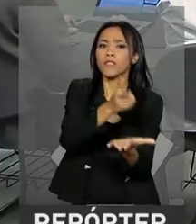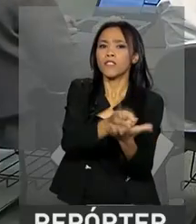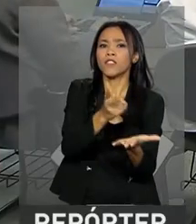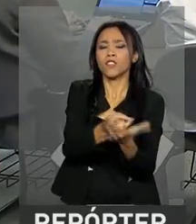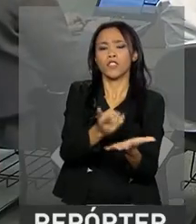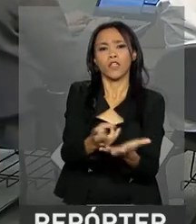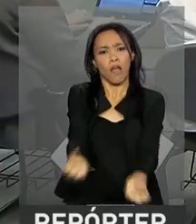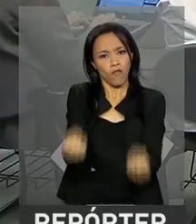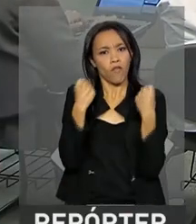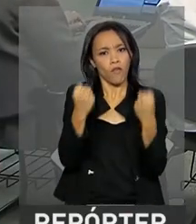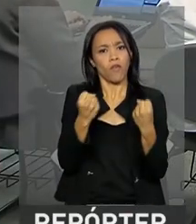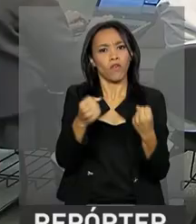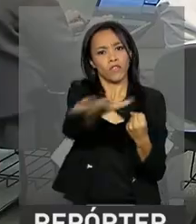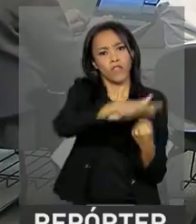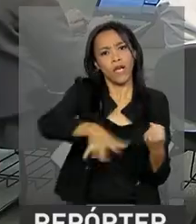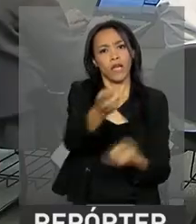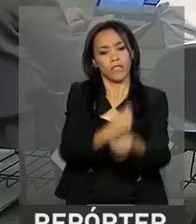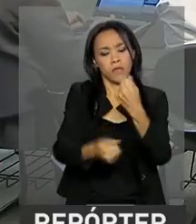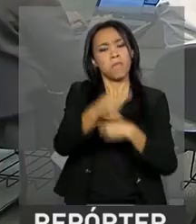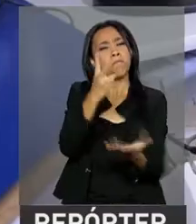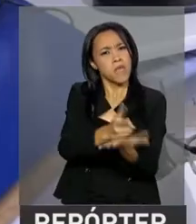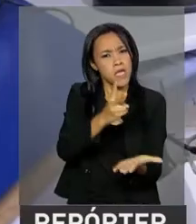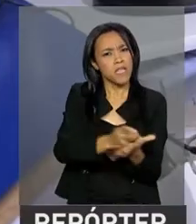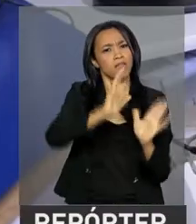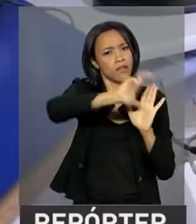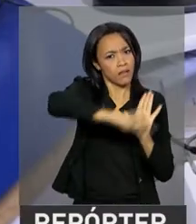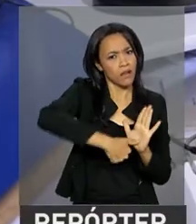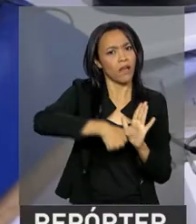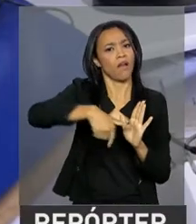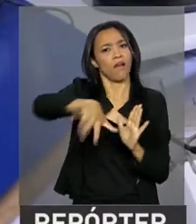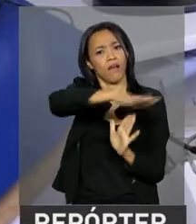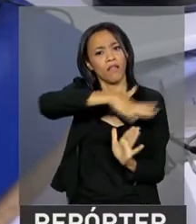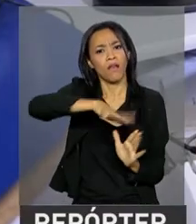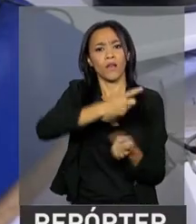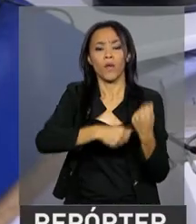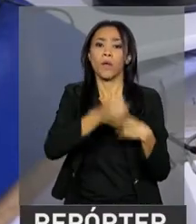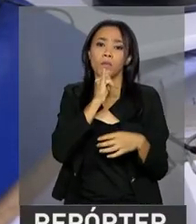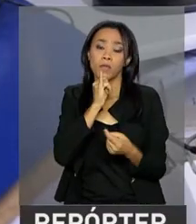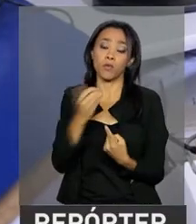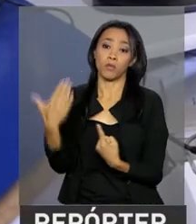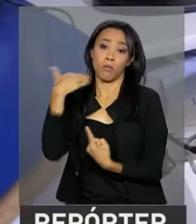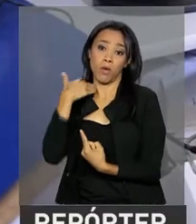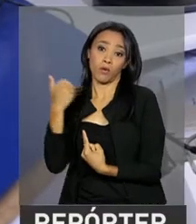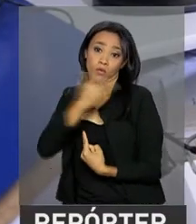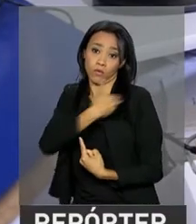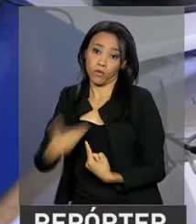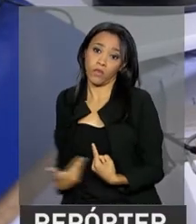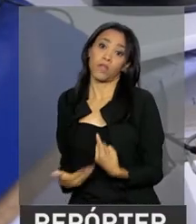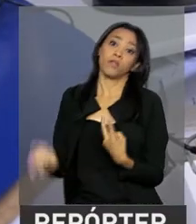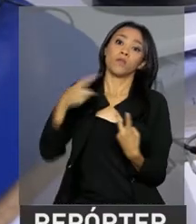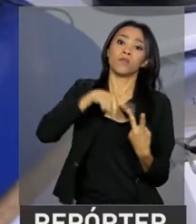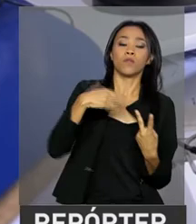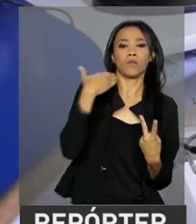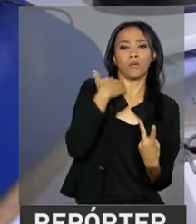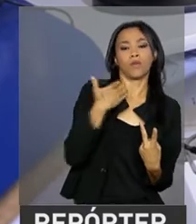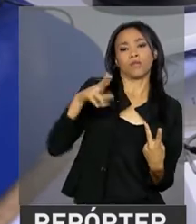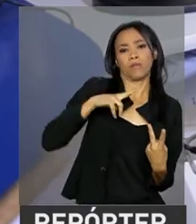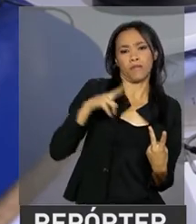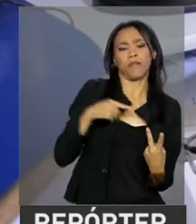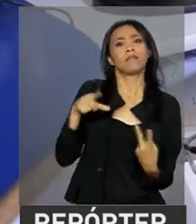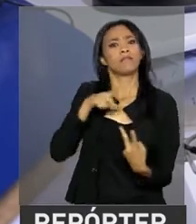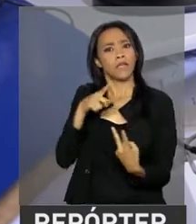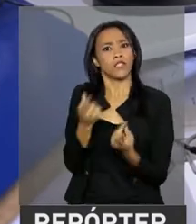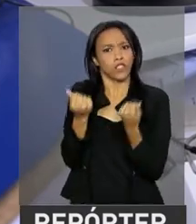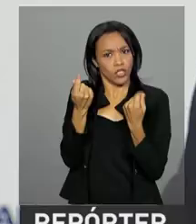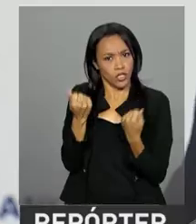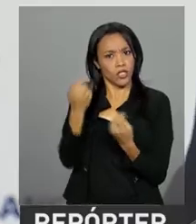mesmo neste momento de recessão na economia os bancos tanto públicos quanto privados têm um património que supera as dívidas no